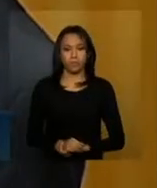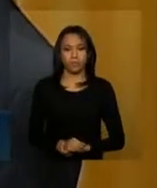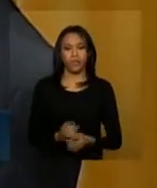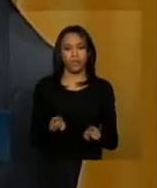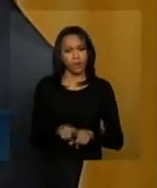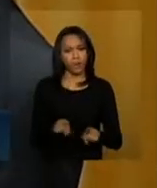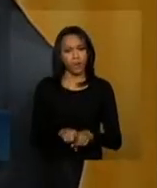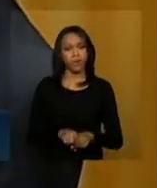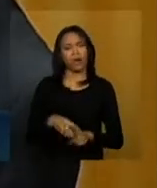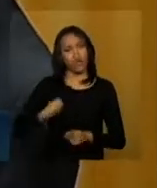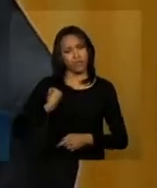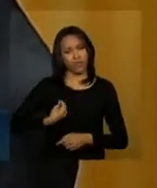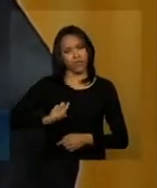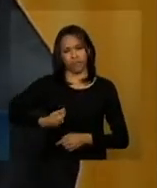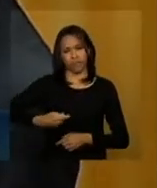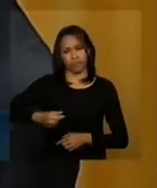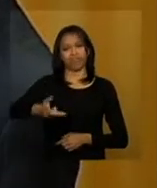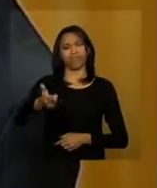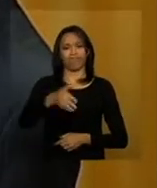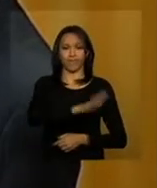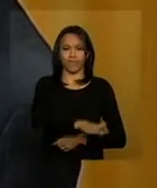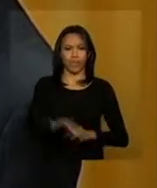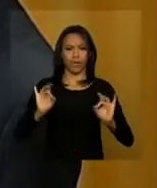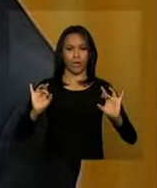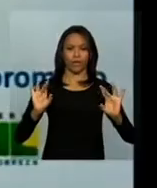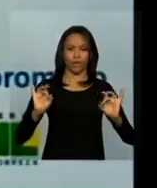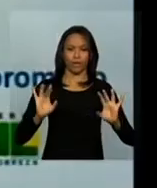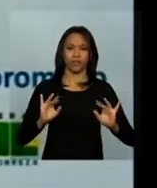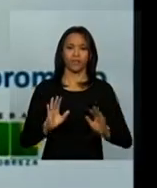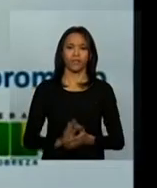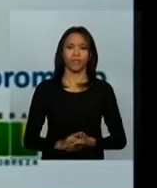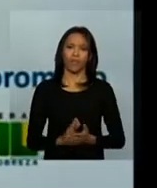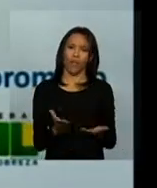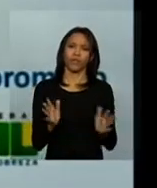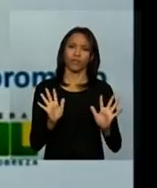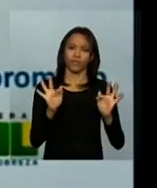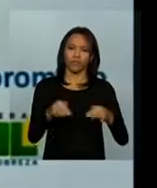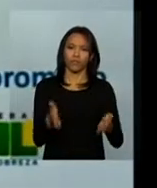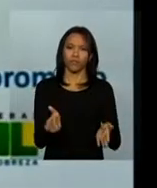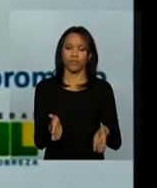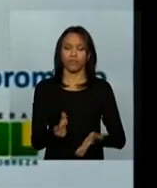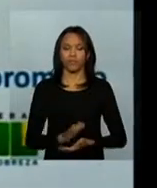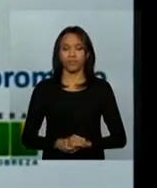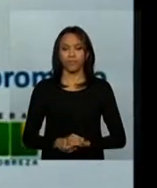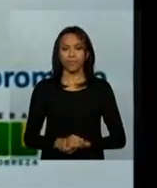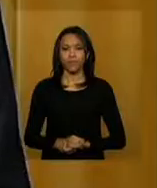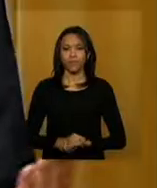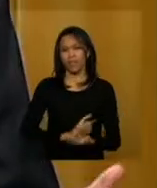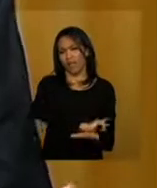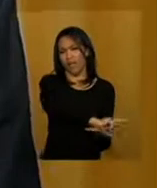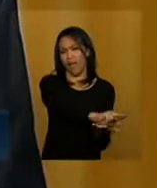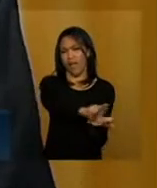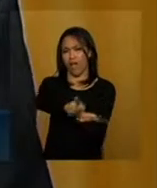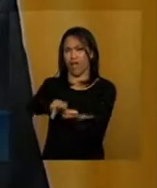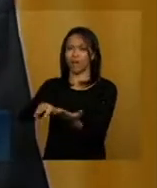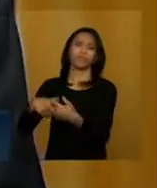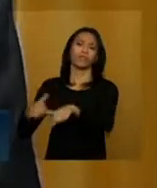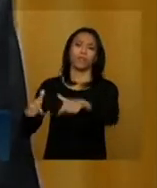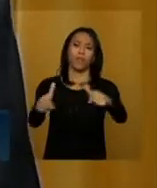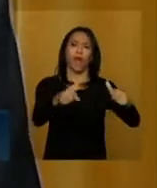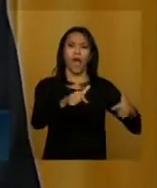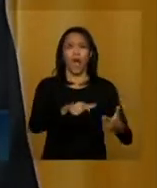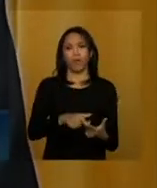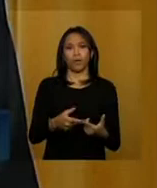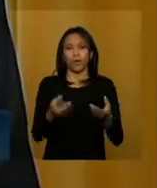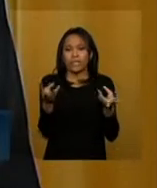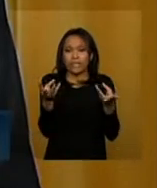a vida, né, e a qualidade de vida. Pode passar, acho que está encerrando. É isso. Tem um conjunto de outras ações que não dá tempo